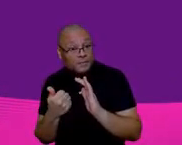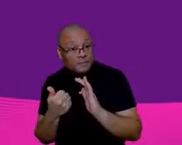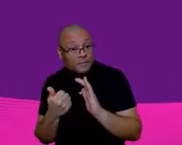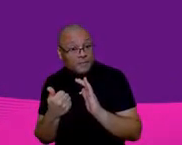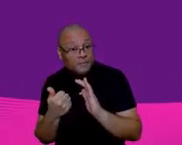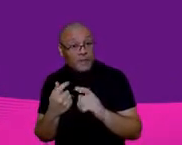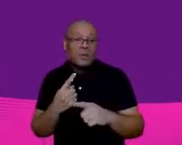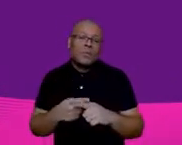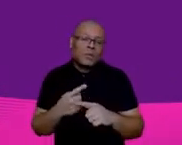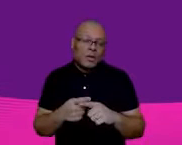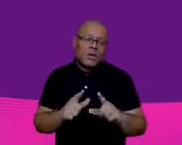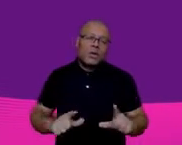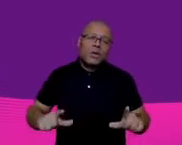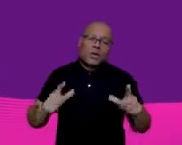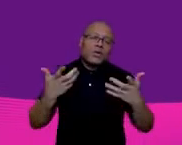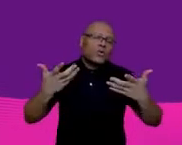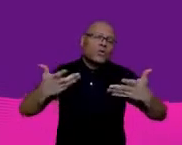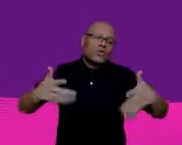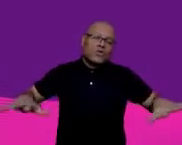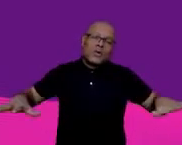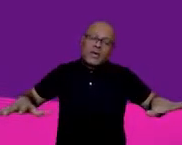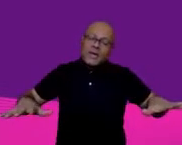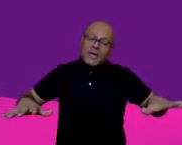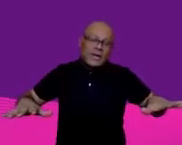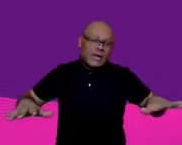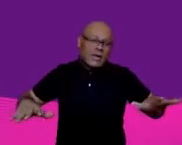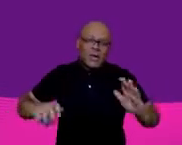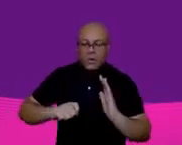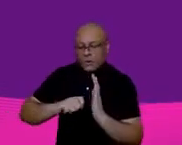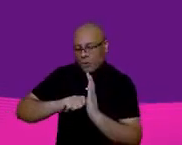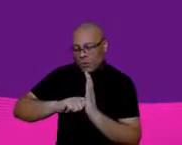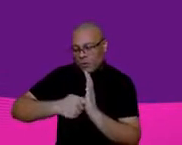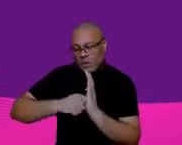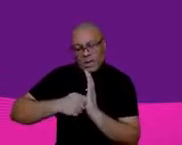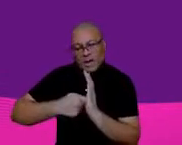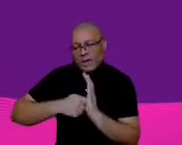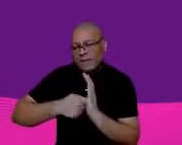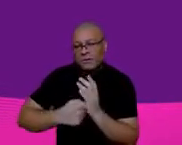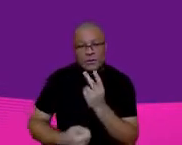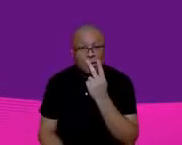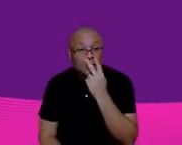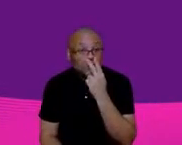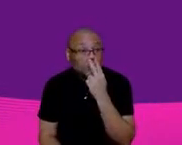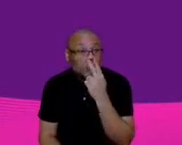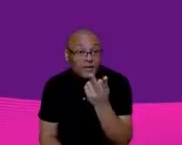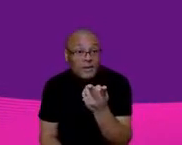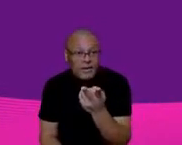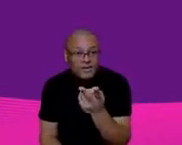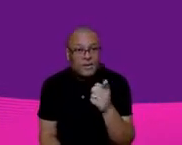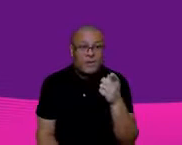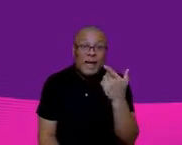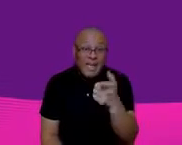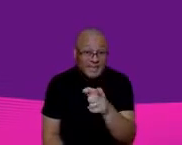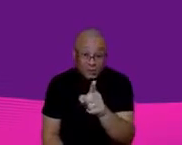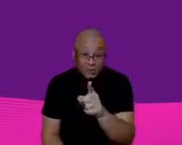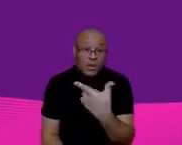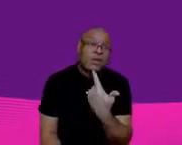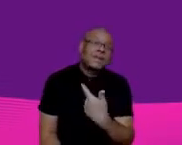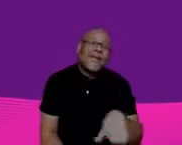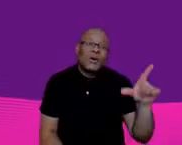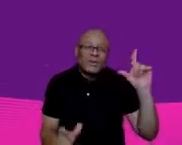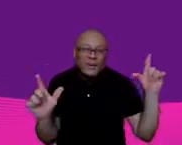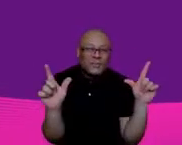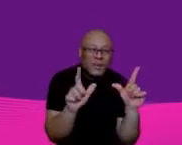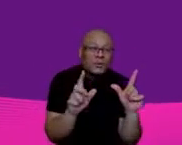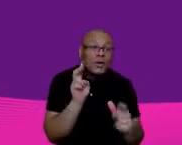nós não queremos buscar o parafuso e tudo. Não vejo aqui, mas vejo ali na imagem. E vejam como está no